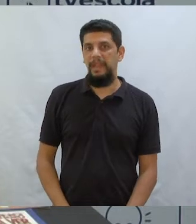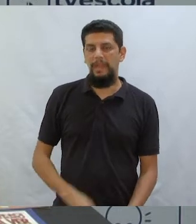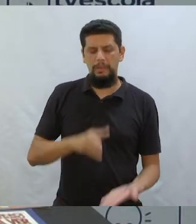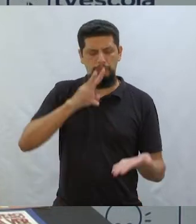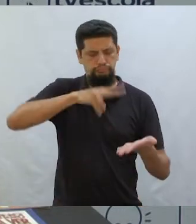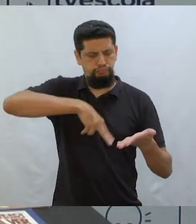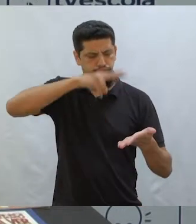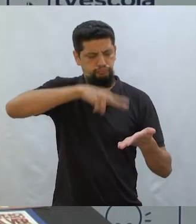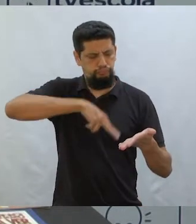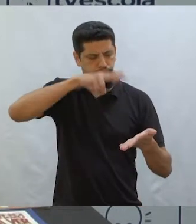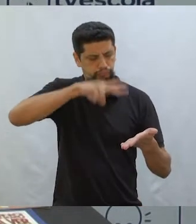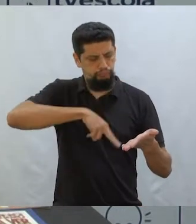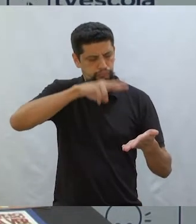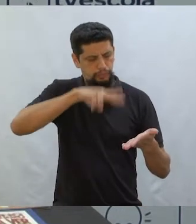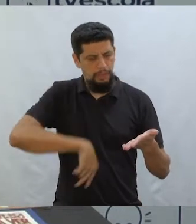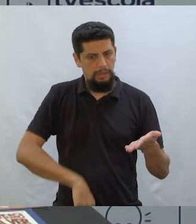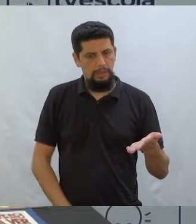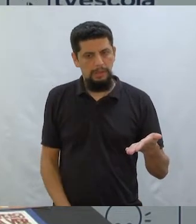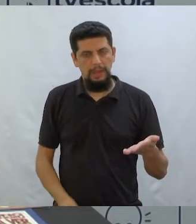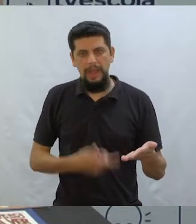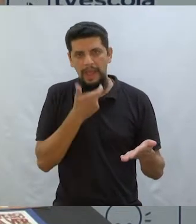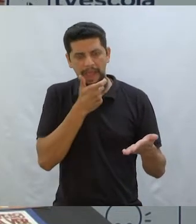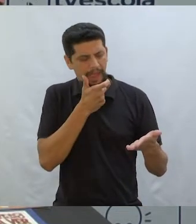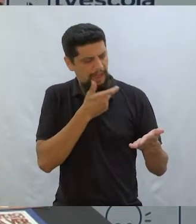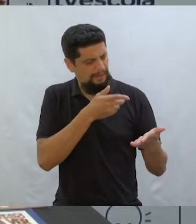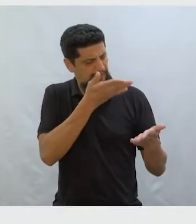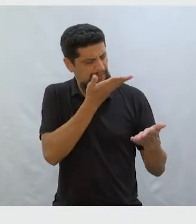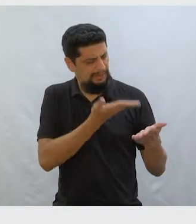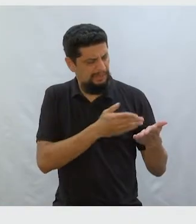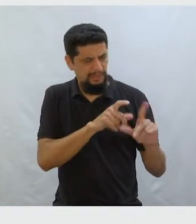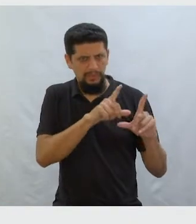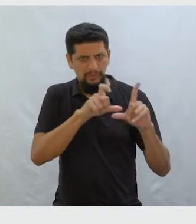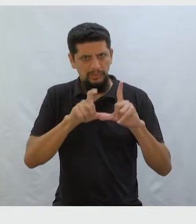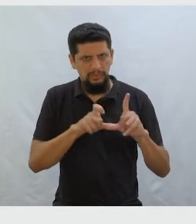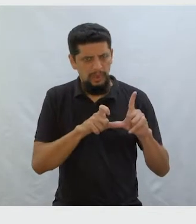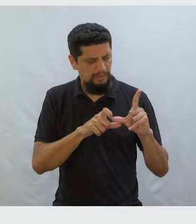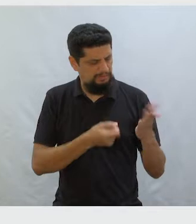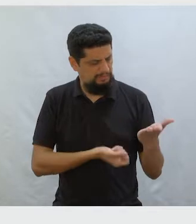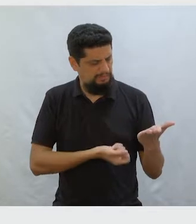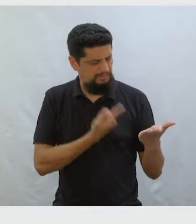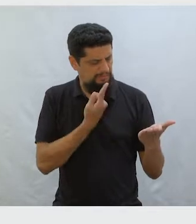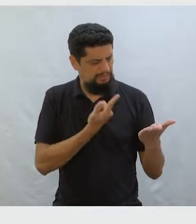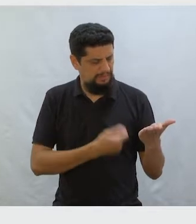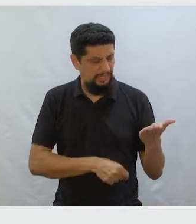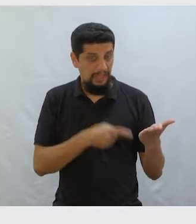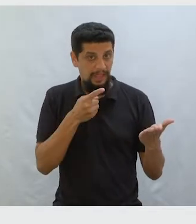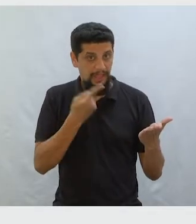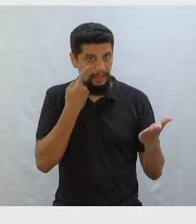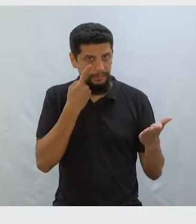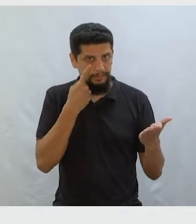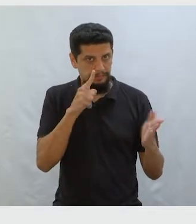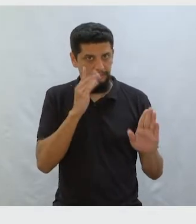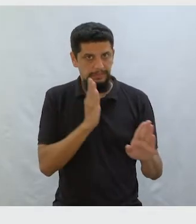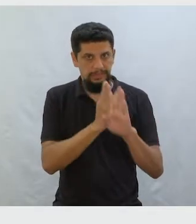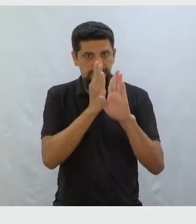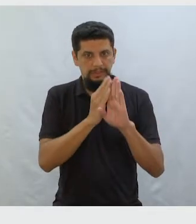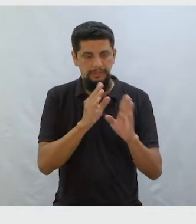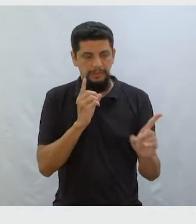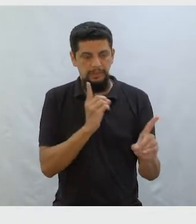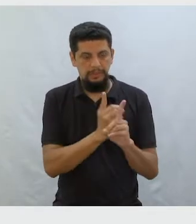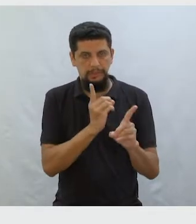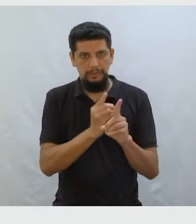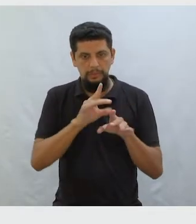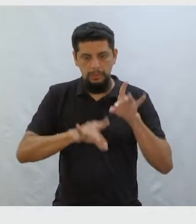Ele leu bastante riu muito de umas gravuras e cartões postais engraçados que descobriu encontrou um